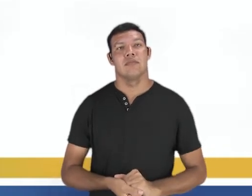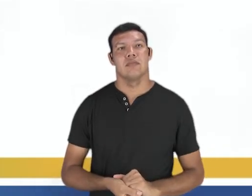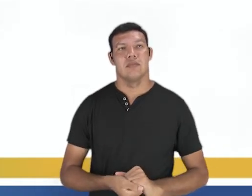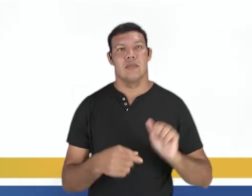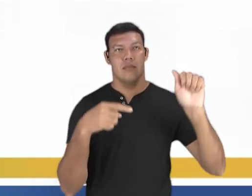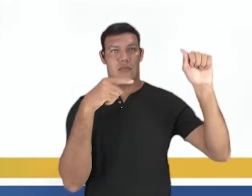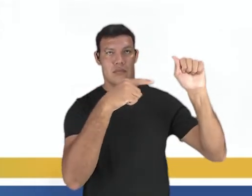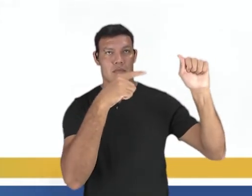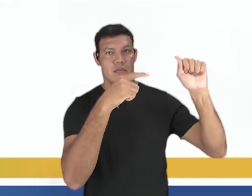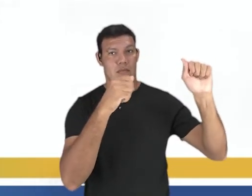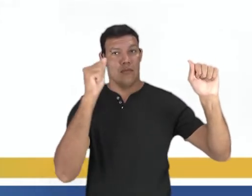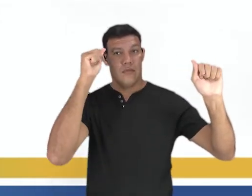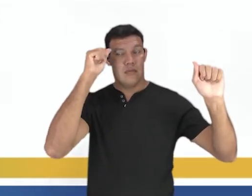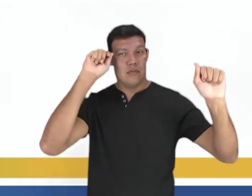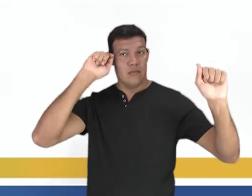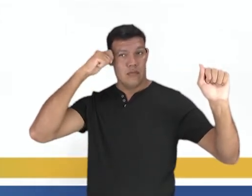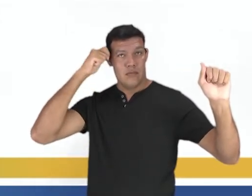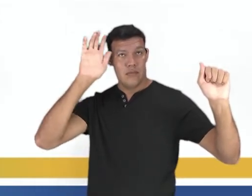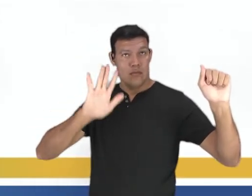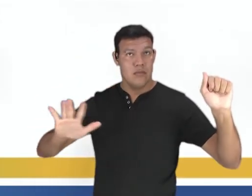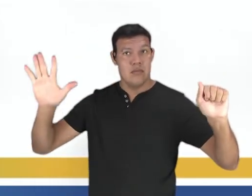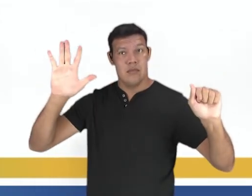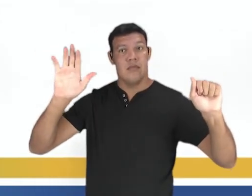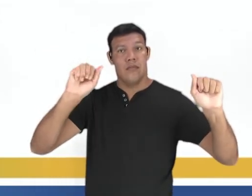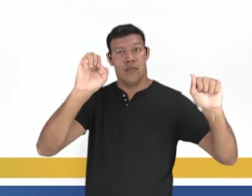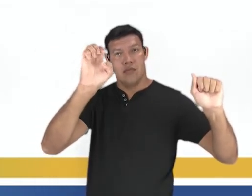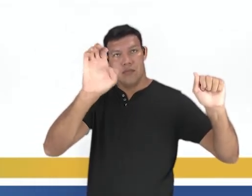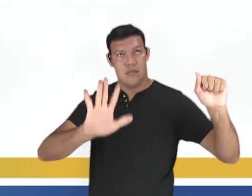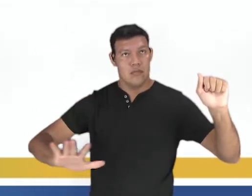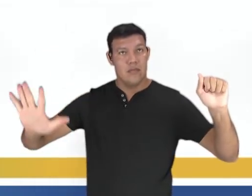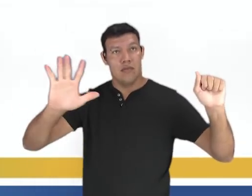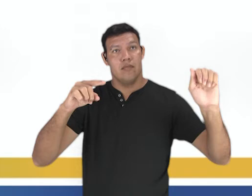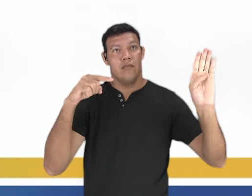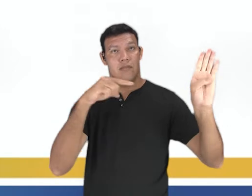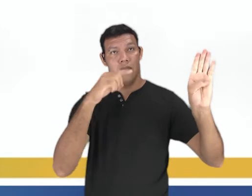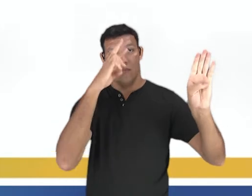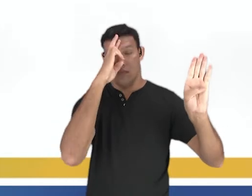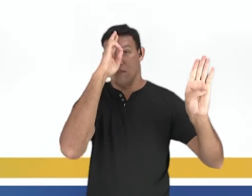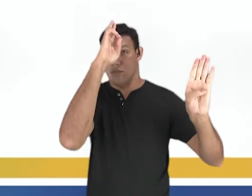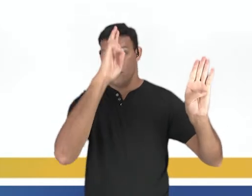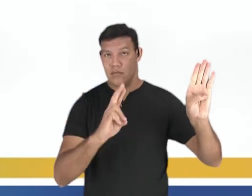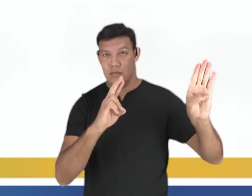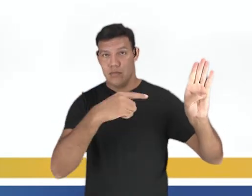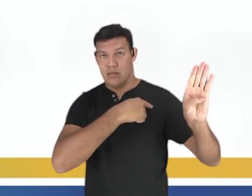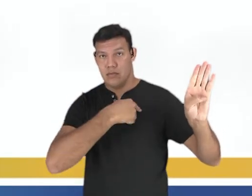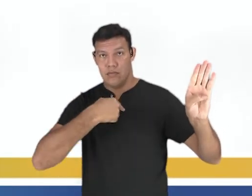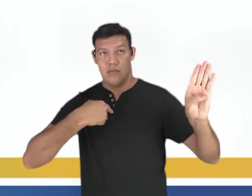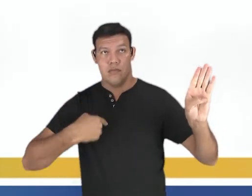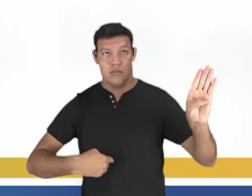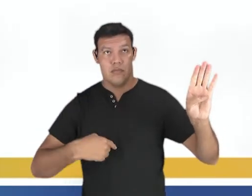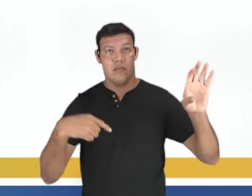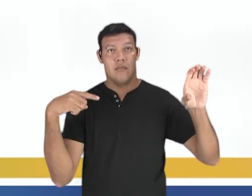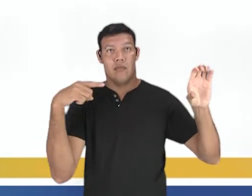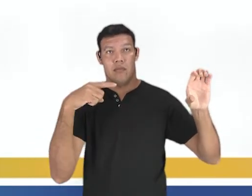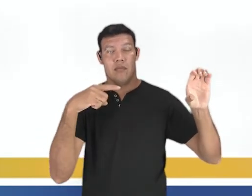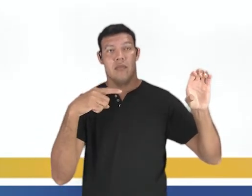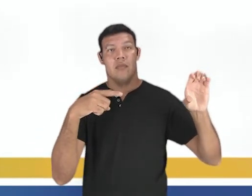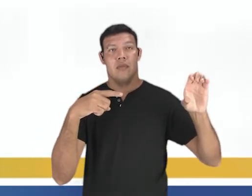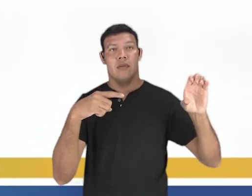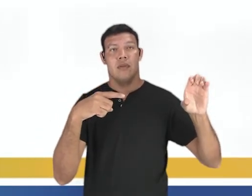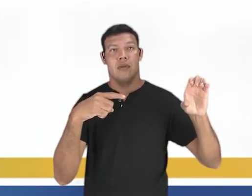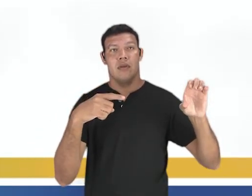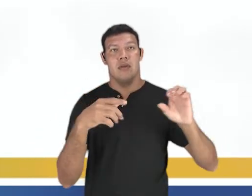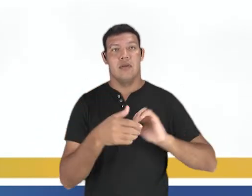Letra A, África e Europa. Letra B, Rússia e China. Letra C, Cazaquistão e